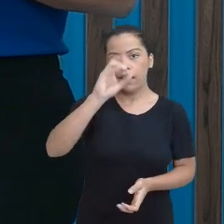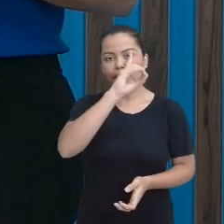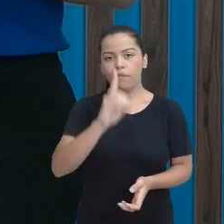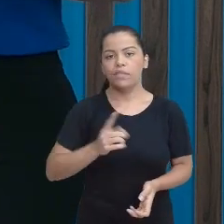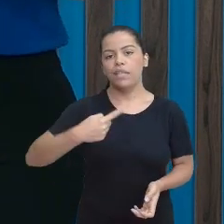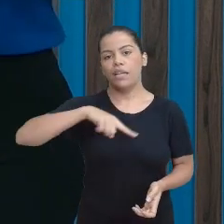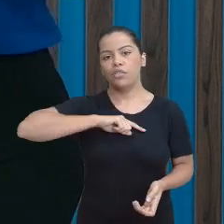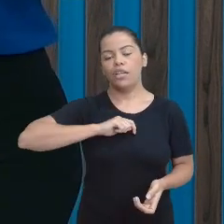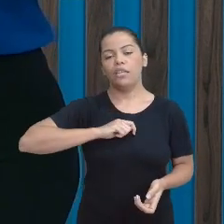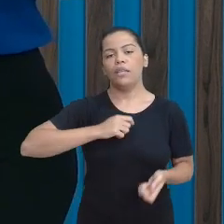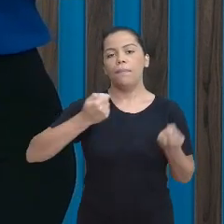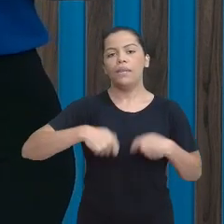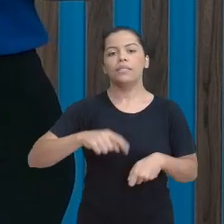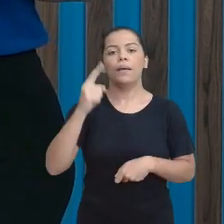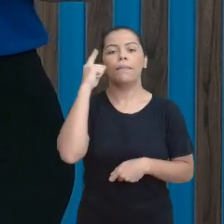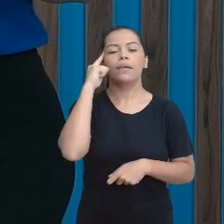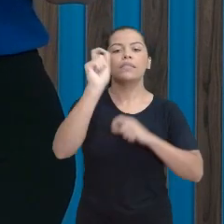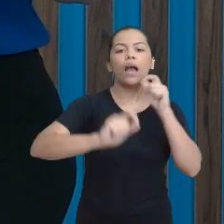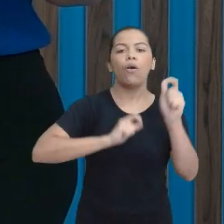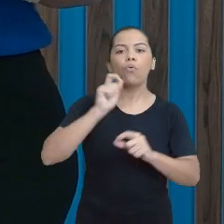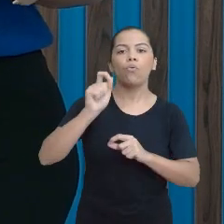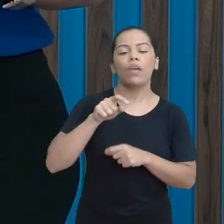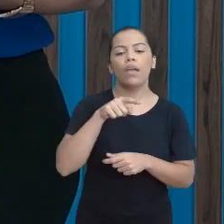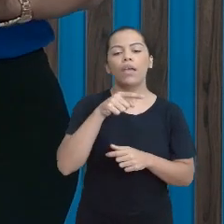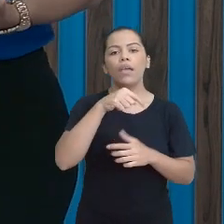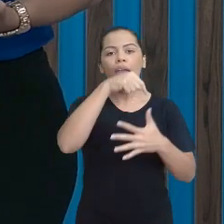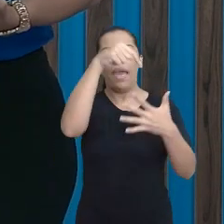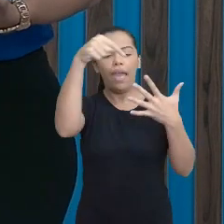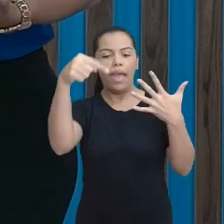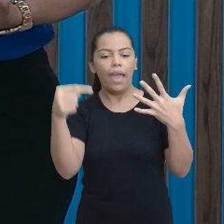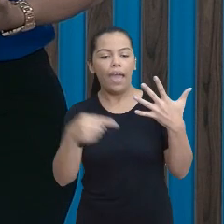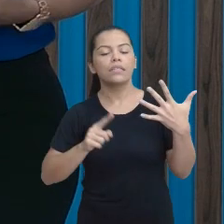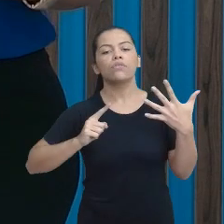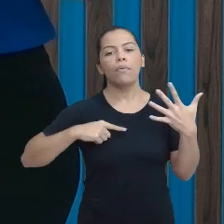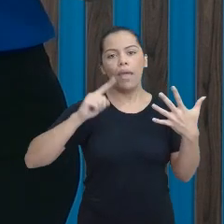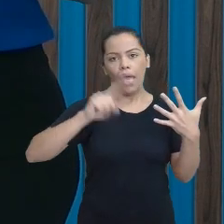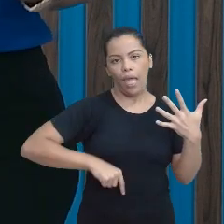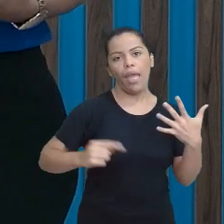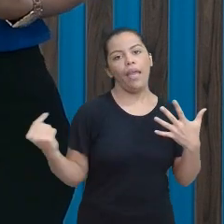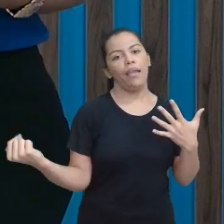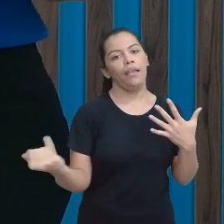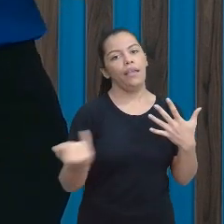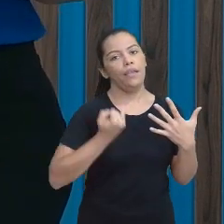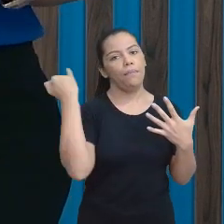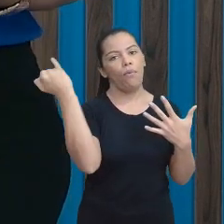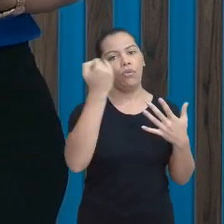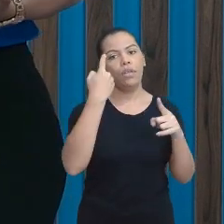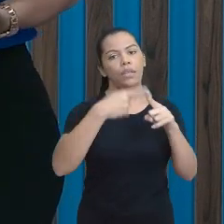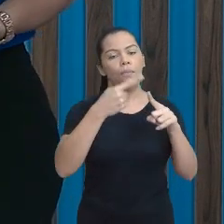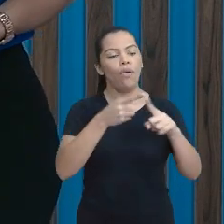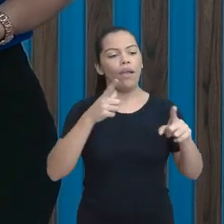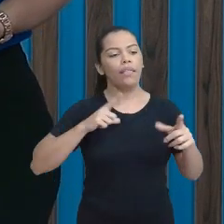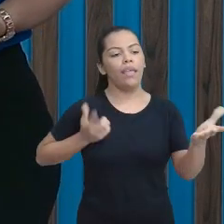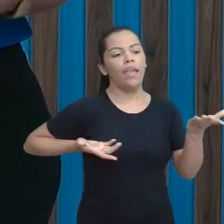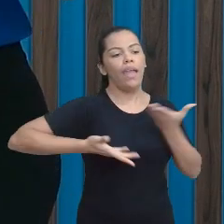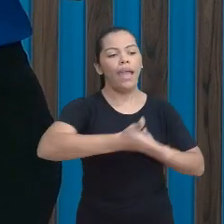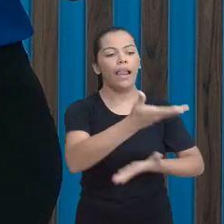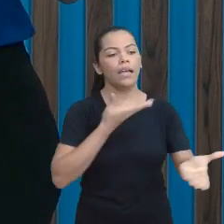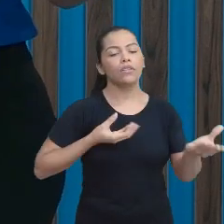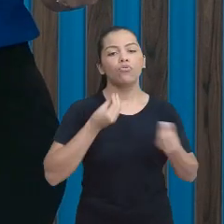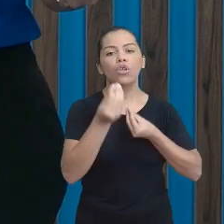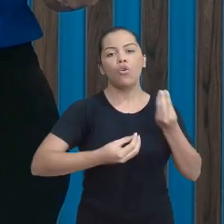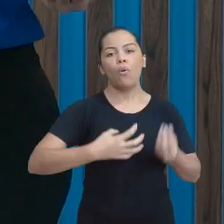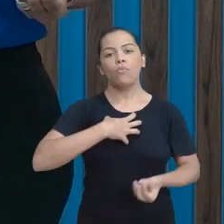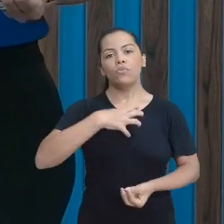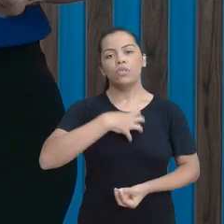que essas competências são importantes porque elas estão diretamente relacionadas com a forma que ele está se sentindo, seja